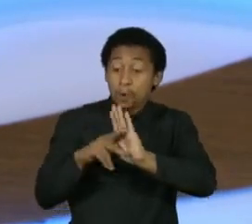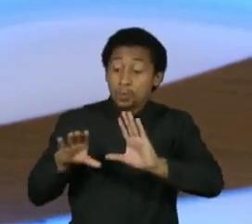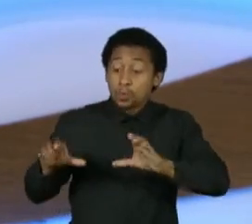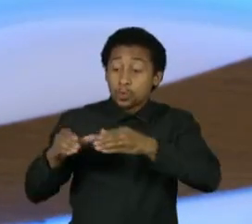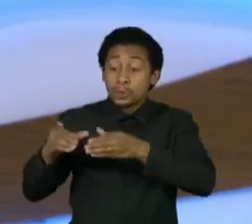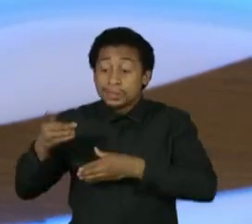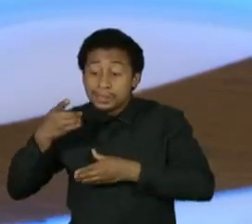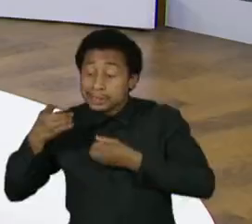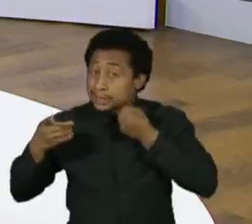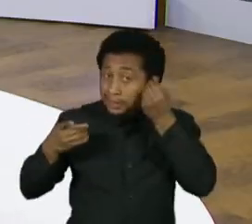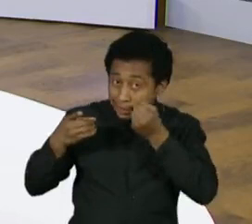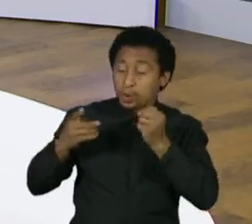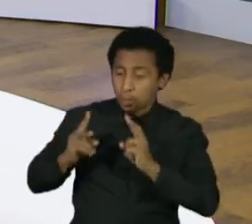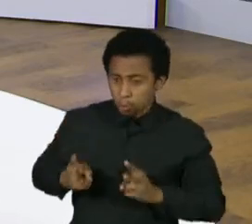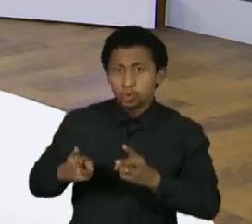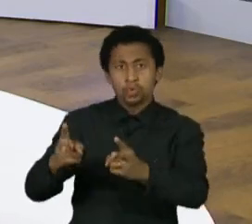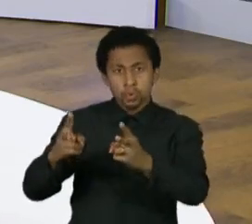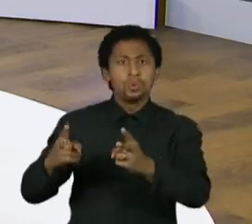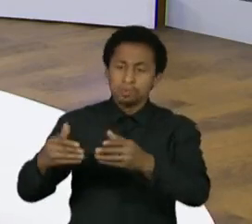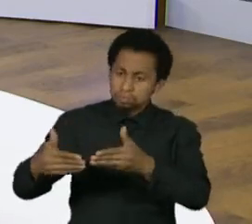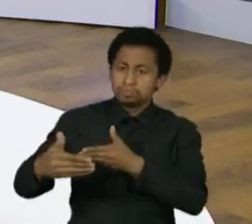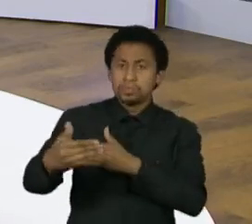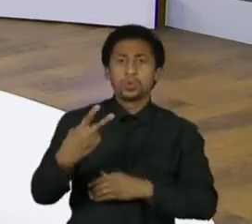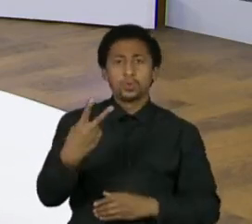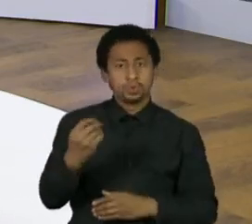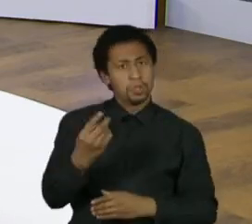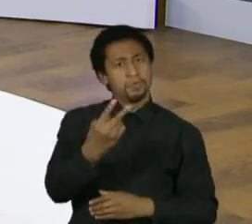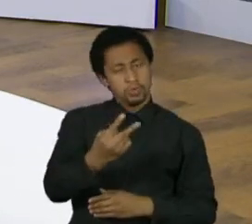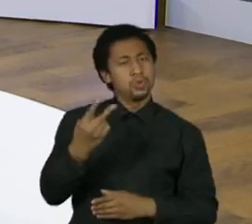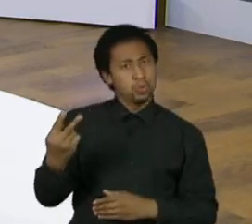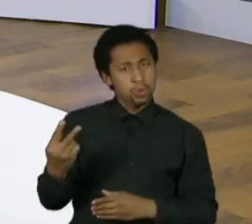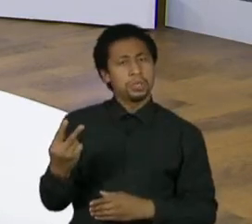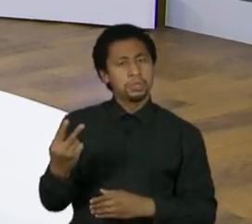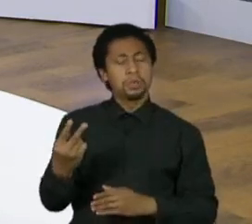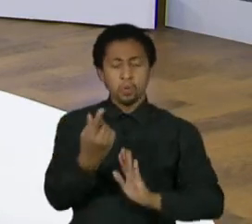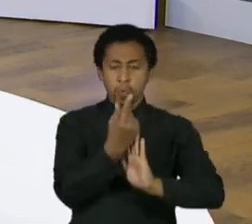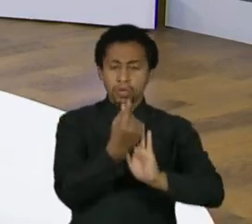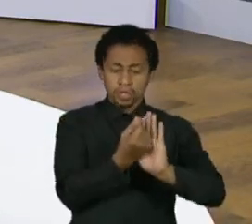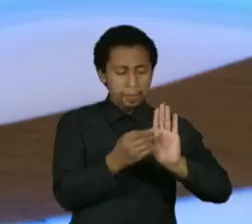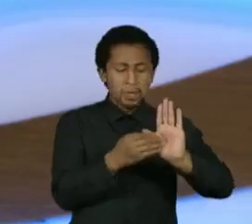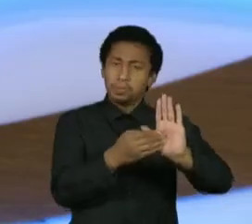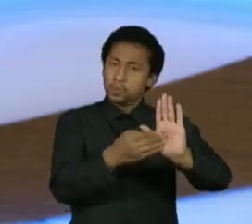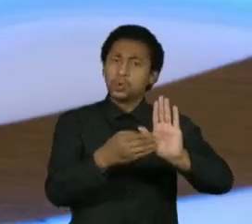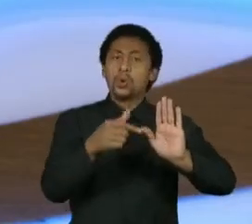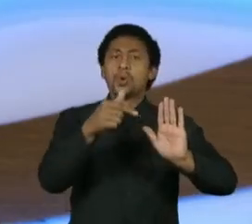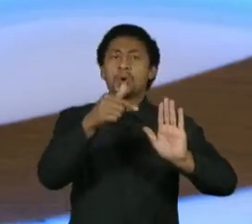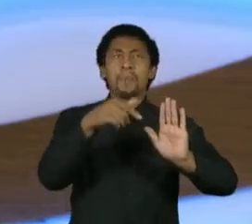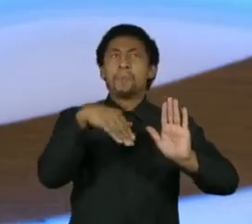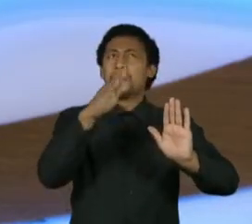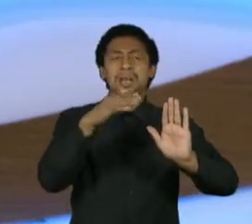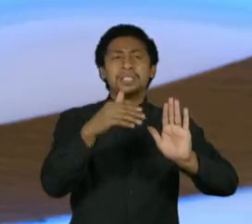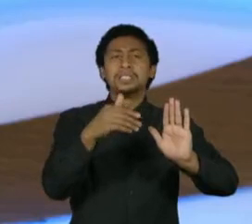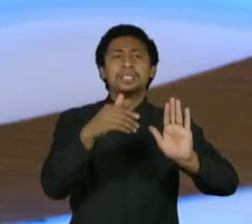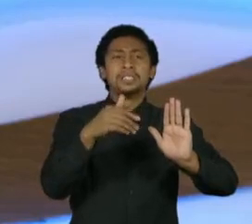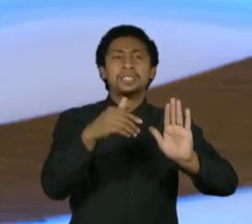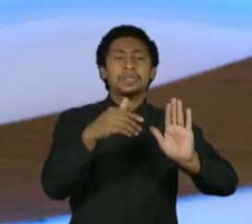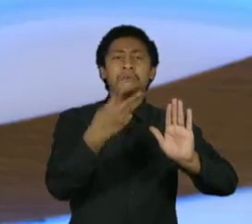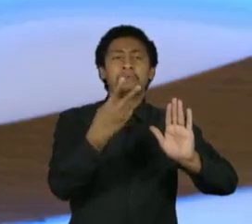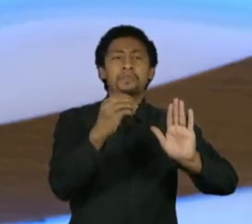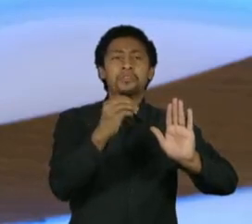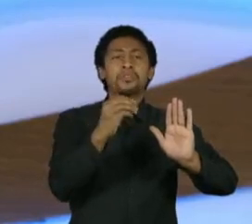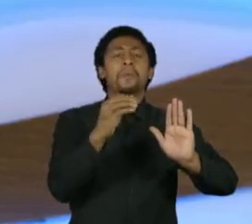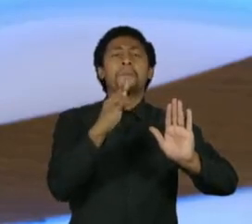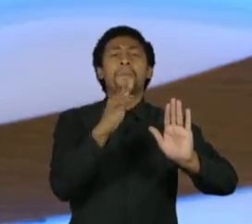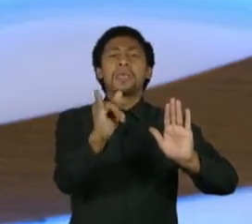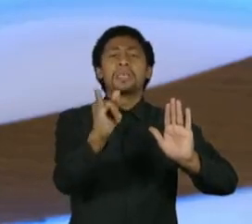para 2022 em mais de 100 bilhões de reais. E o que cabe ao Congresso Nacional, inclusive com as emendas de relator,